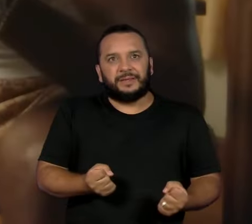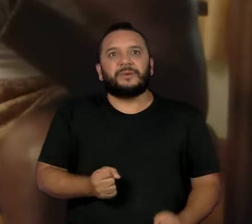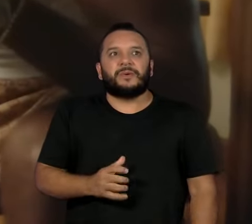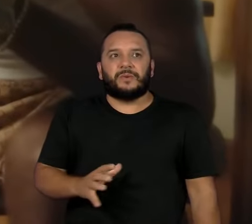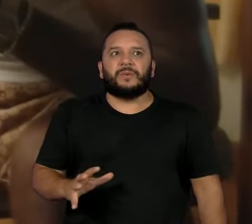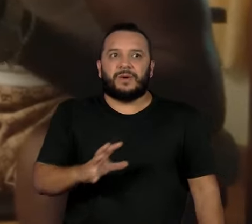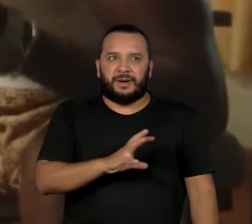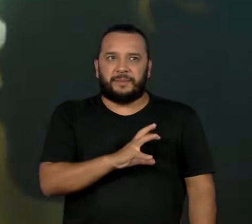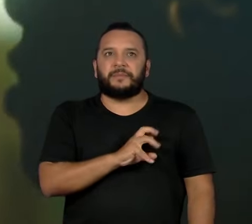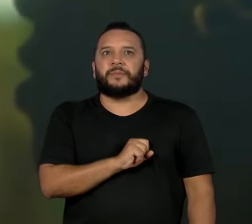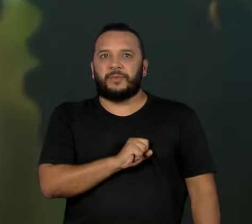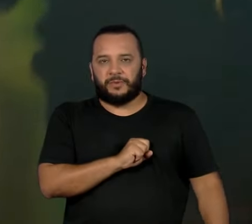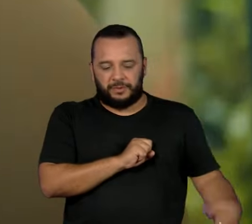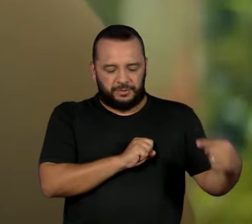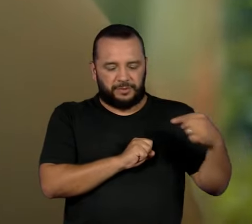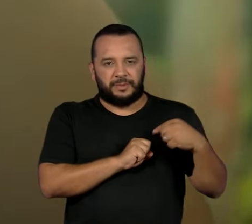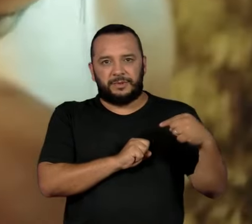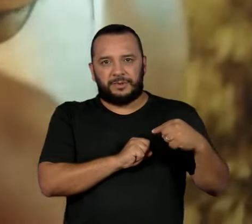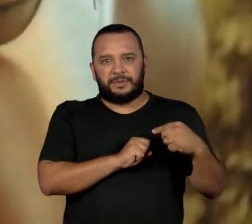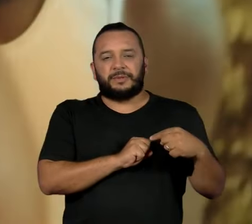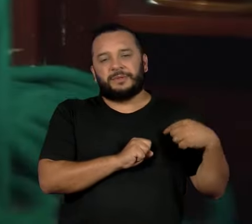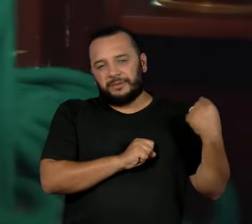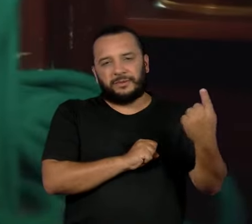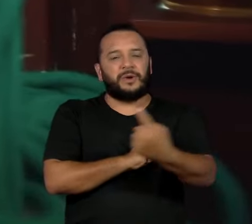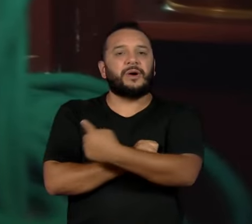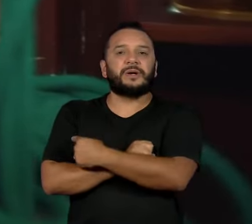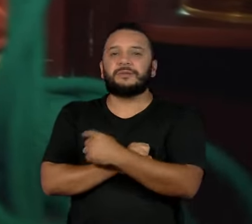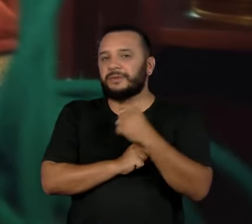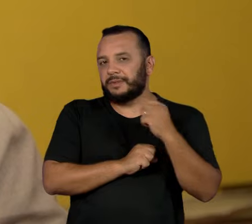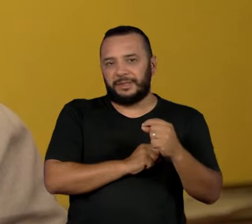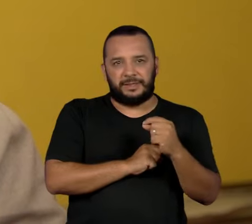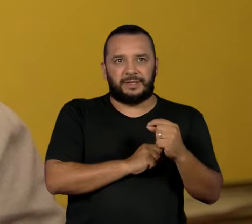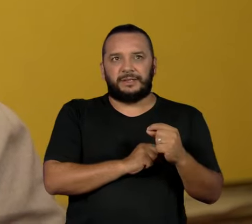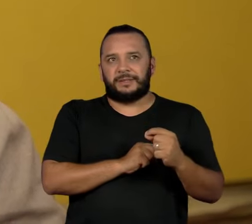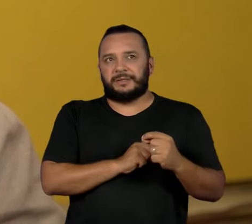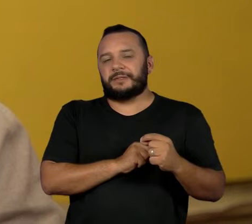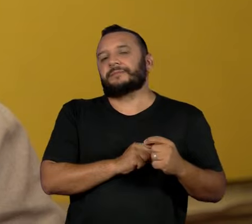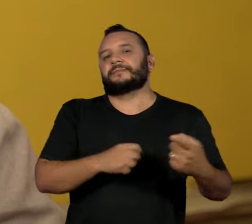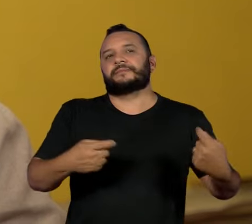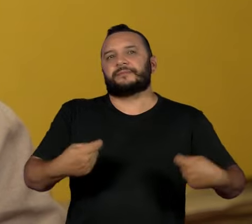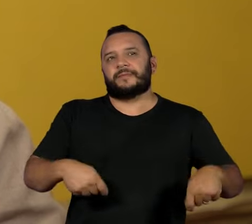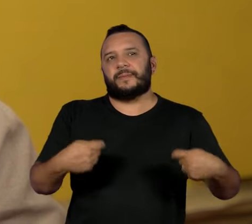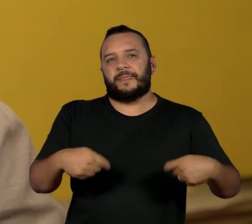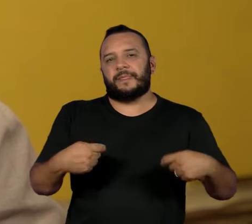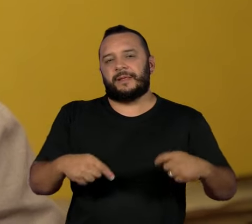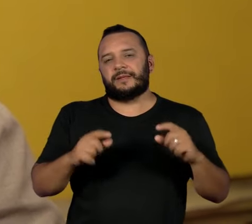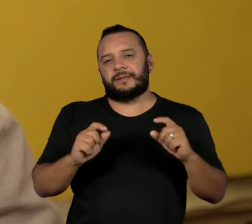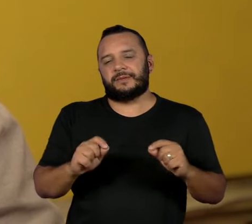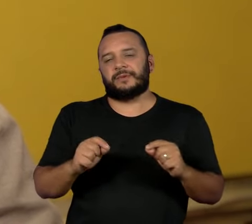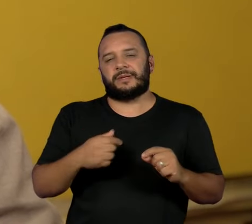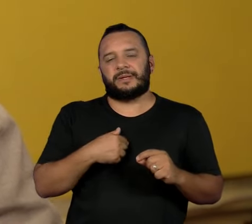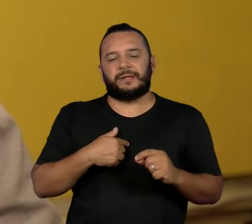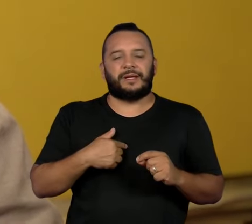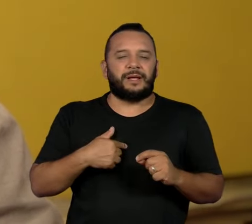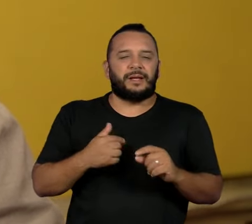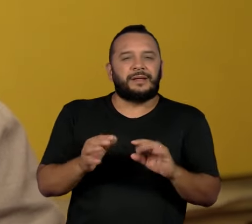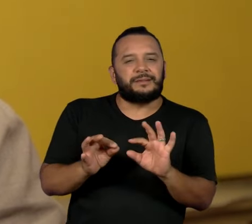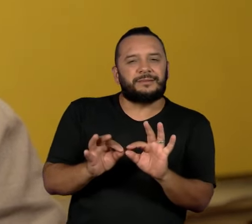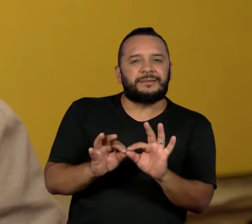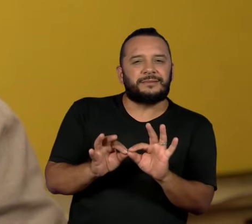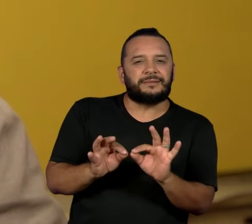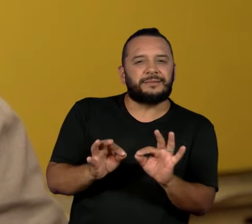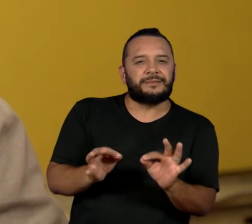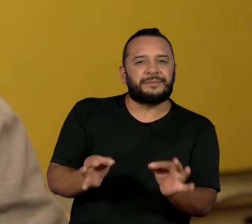ele requer de nós algo que é a sutileza